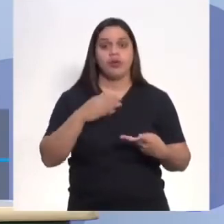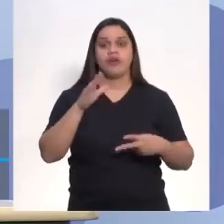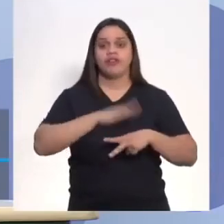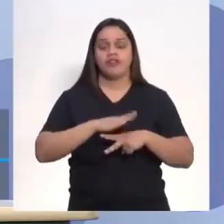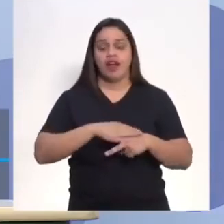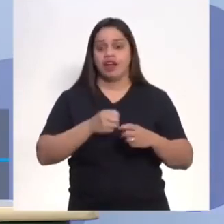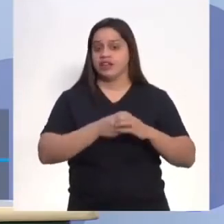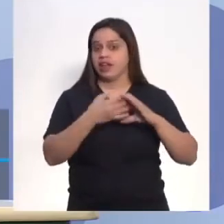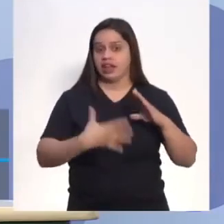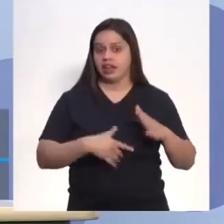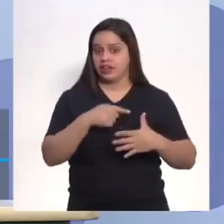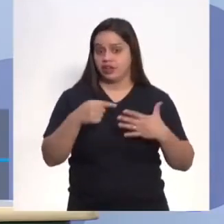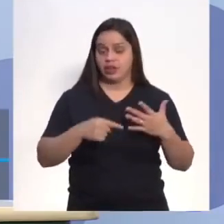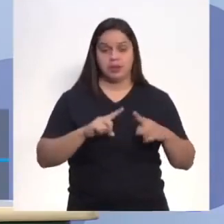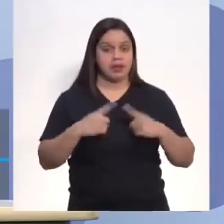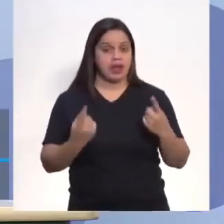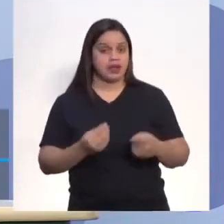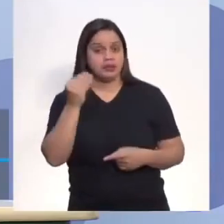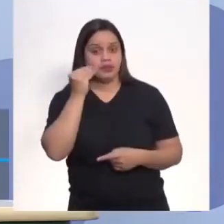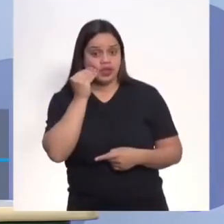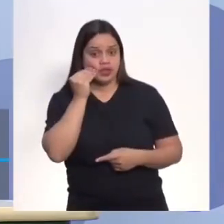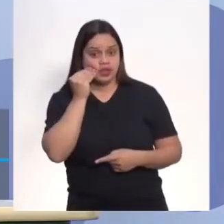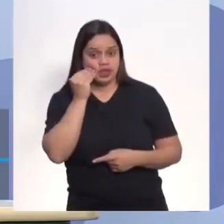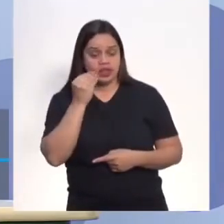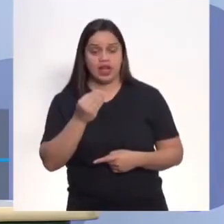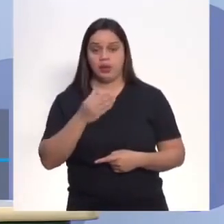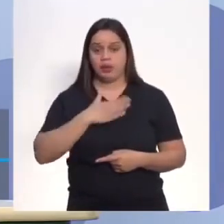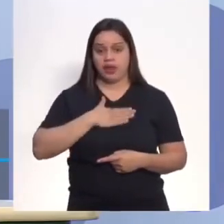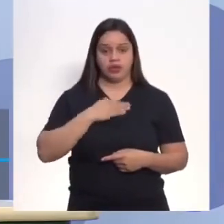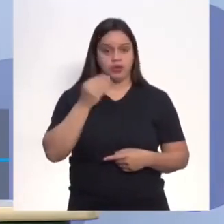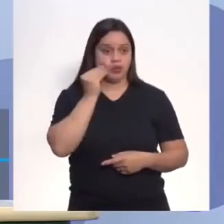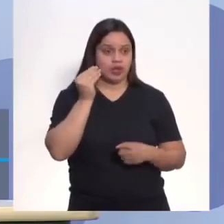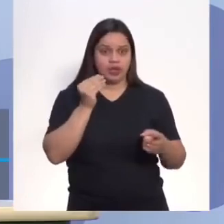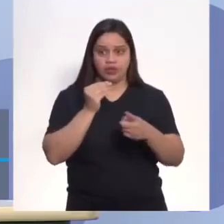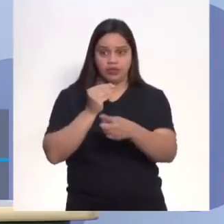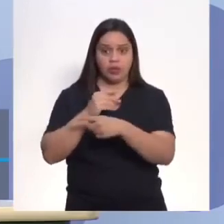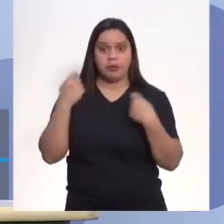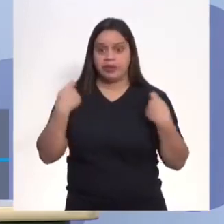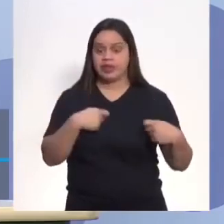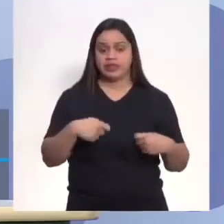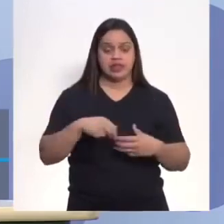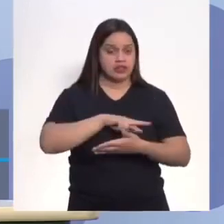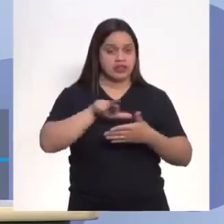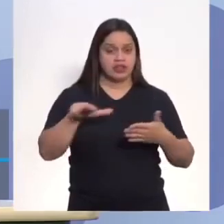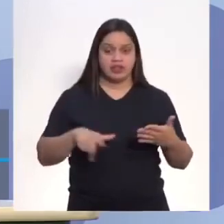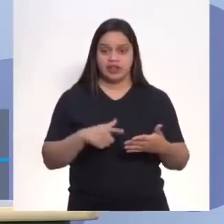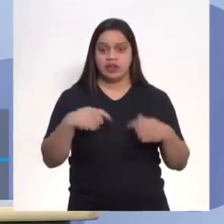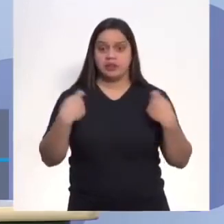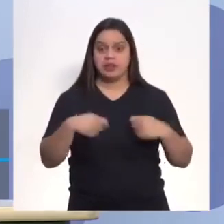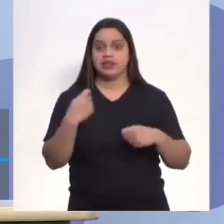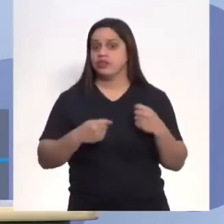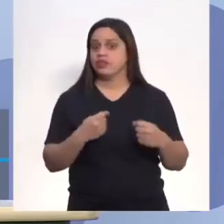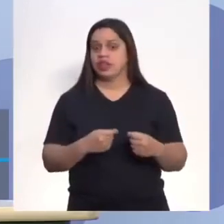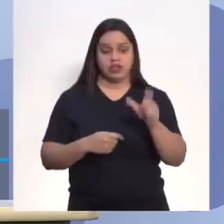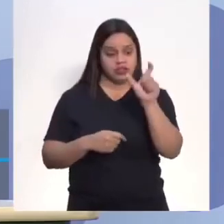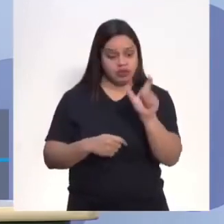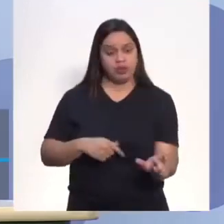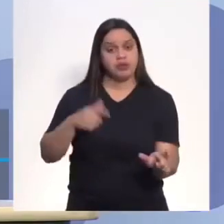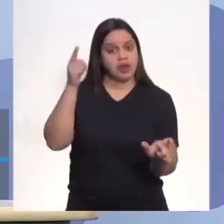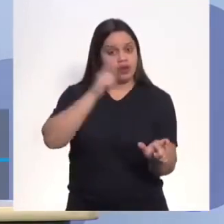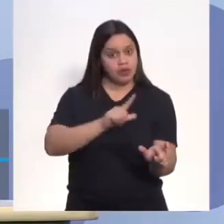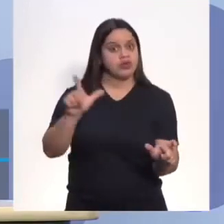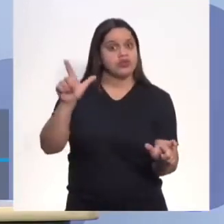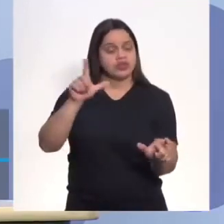a característica. Agora, tem o beijo meu, o beijo dela, outro beijo, e precisa de alguém para dar existência